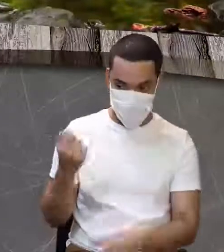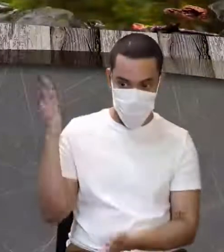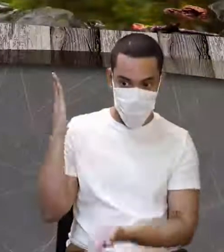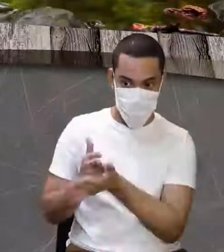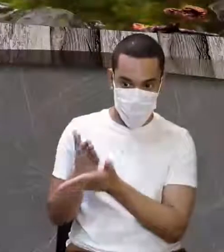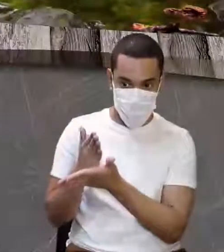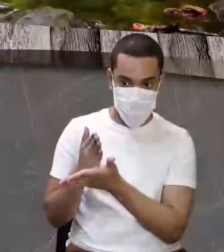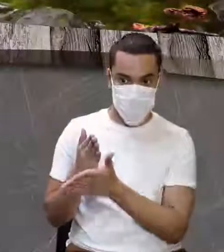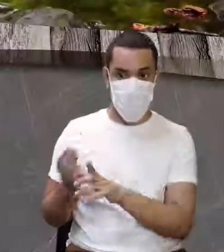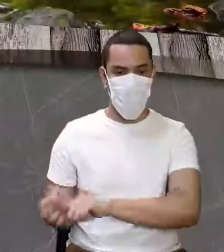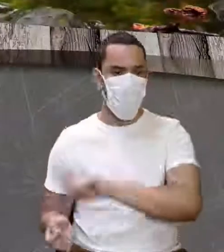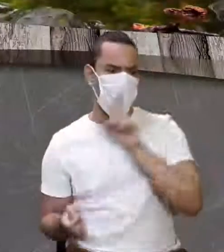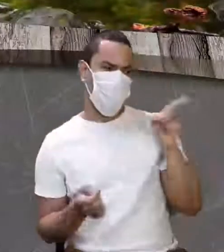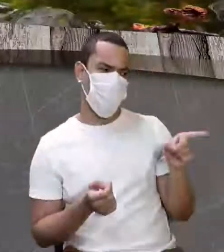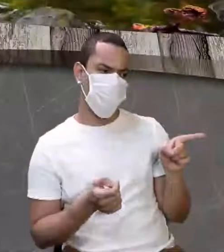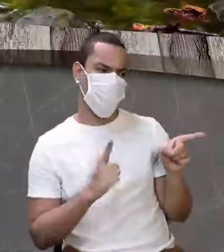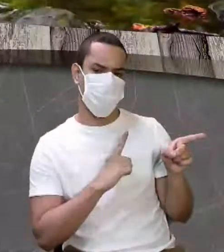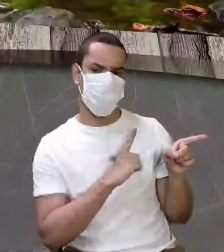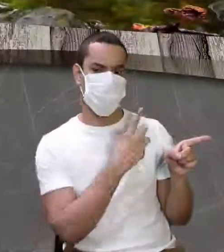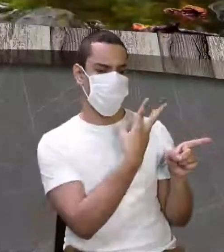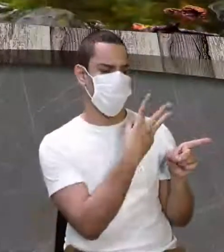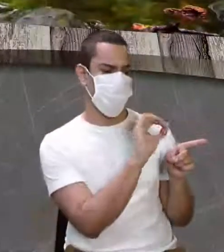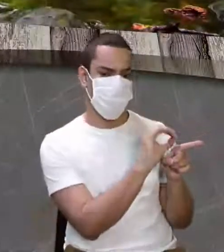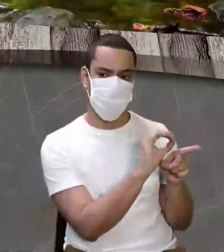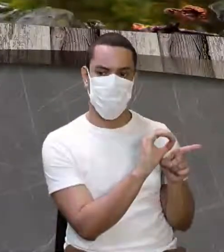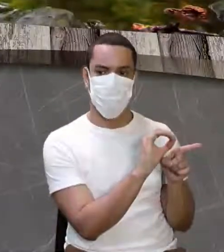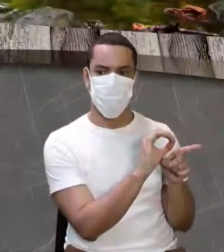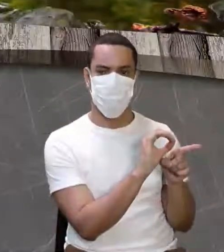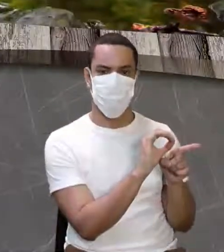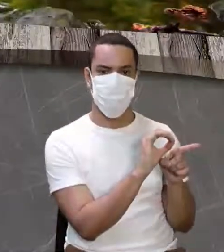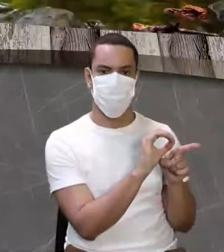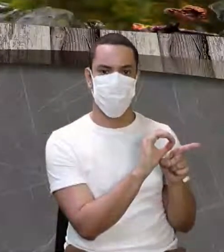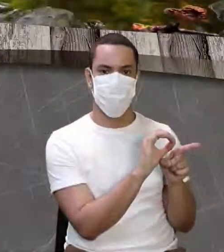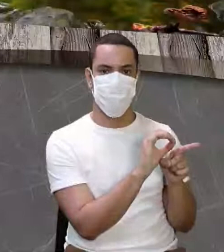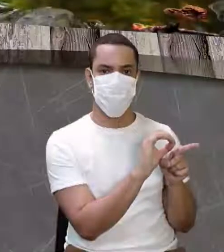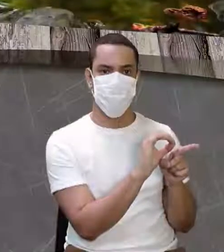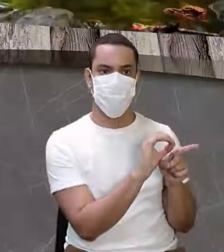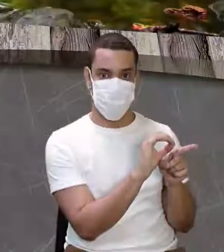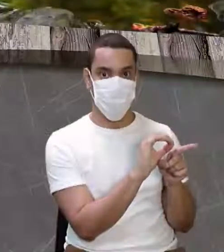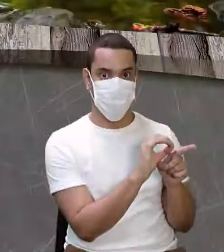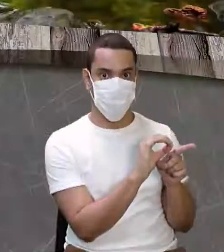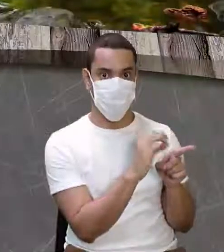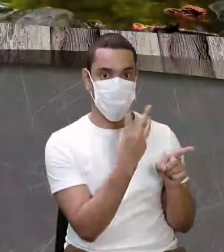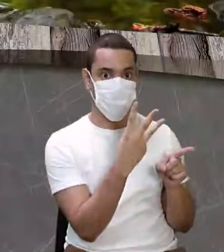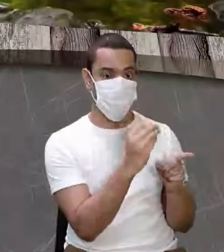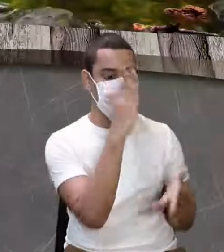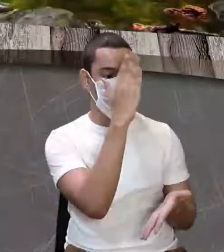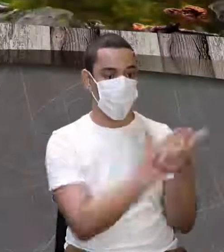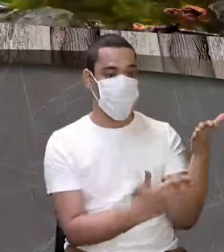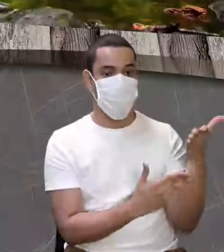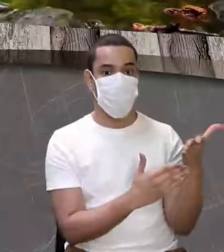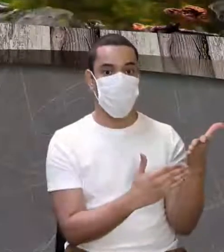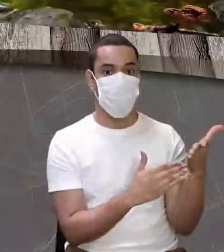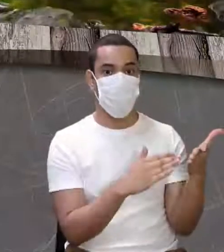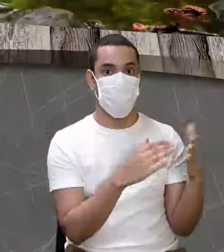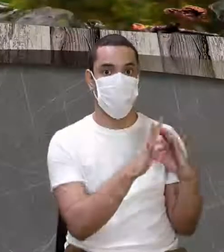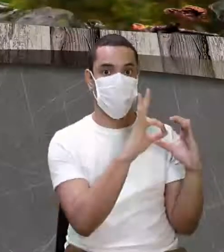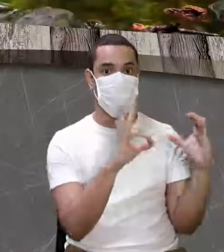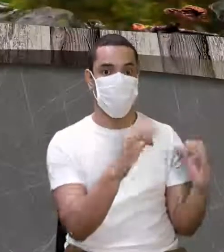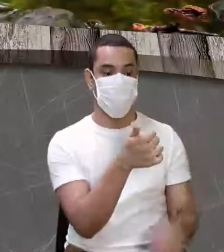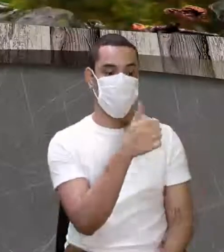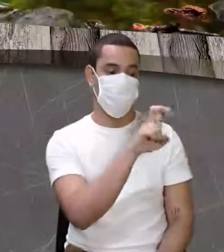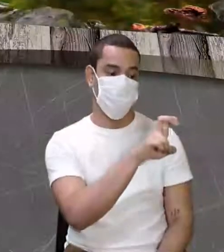Aí tem essa outra espécie que tem 30 cromossomos. Nos seus gametas vai ter quanto?